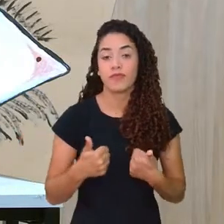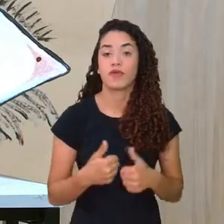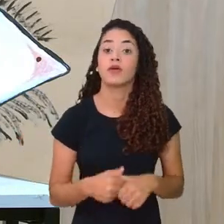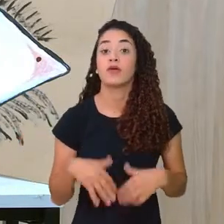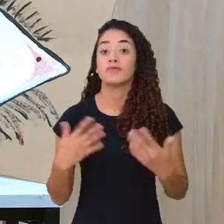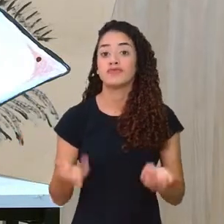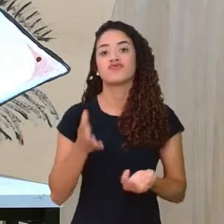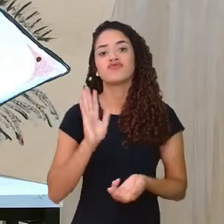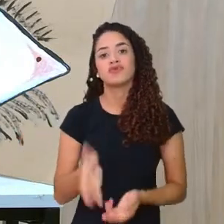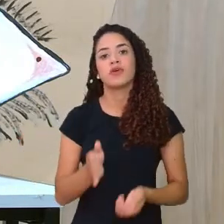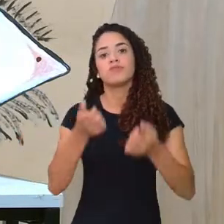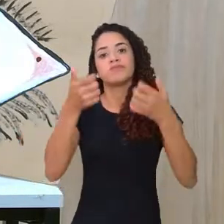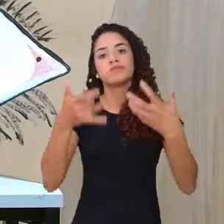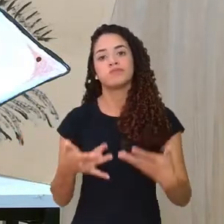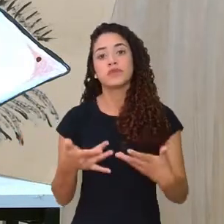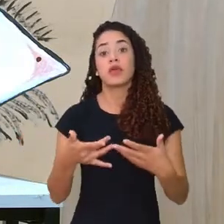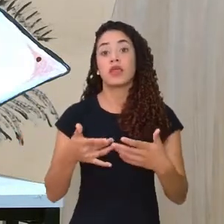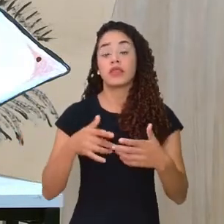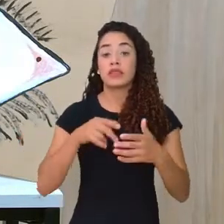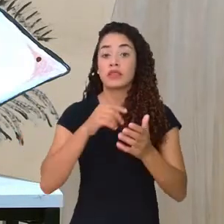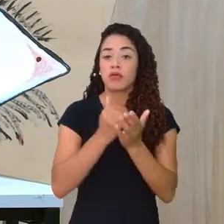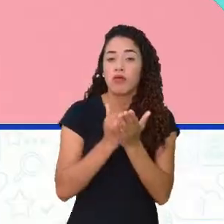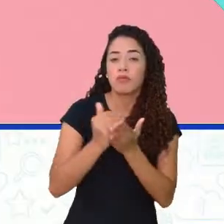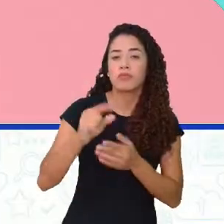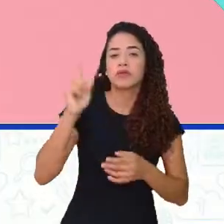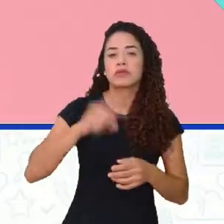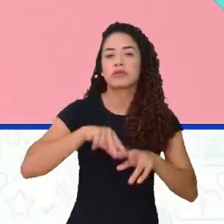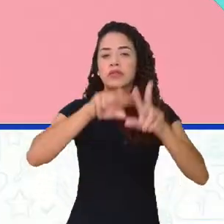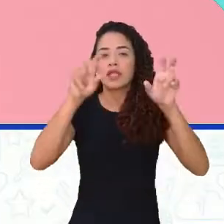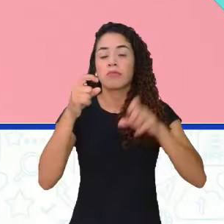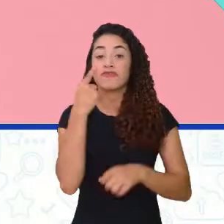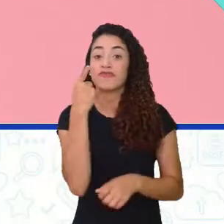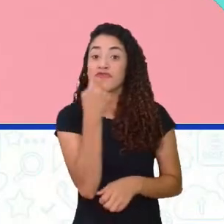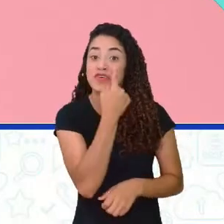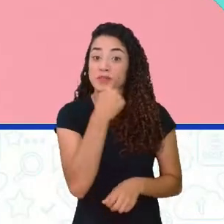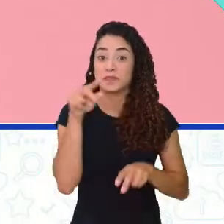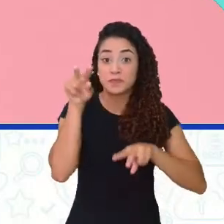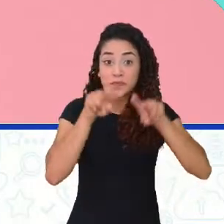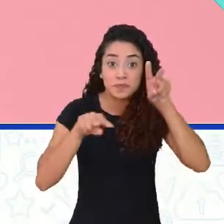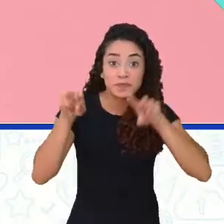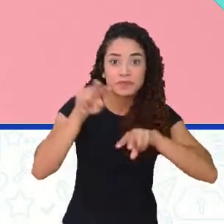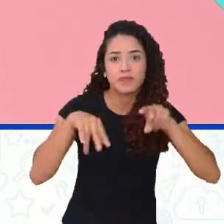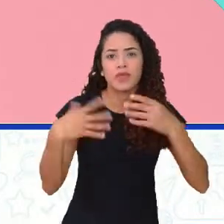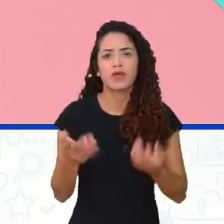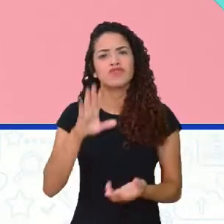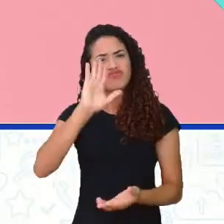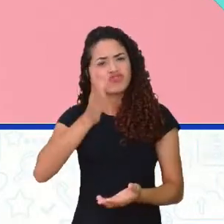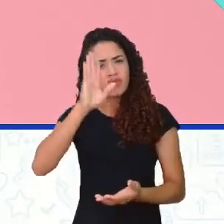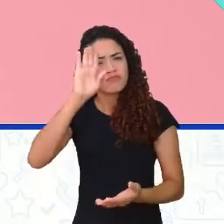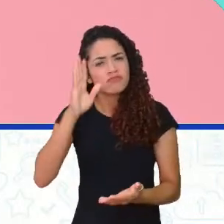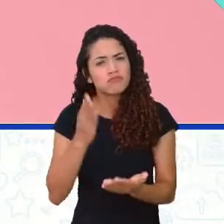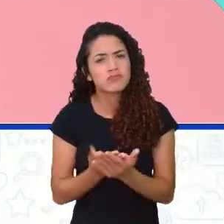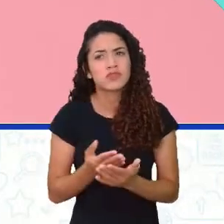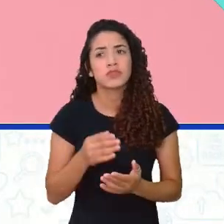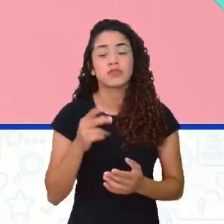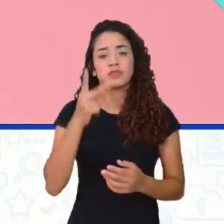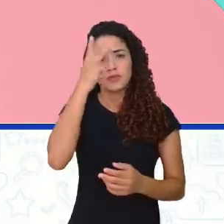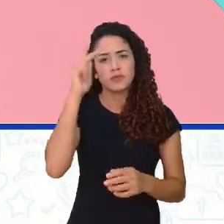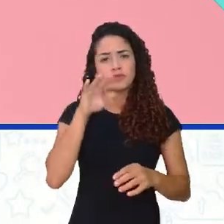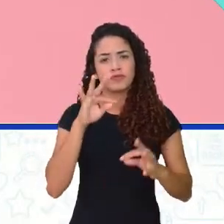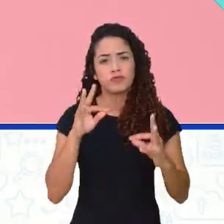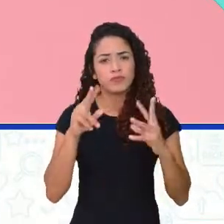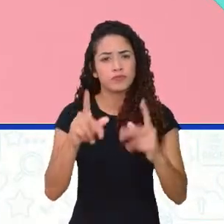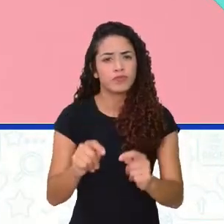eu já disse no início, o nosso tema de hoje é visão. Eu acredito que muitos de vocês, né, e vocês que estão me vendo agora, estão